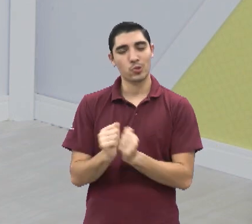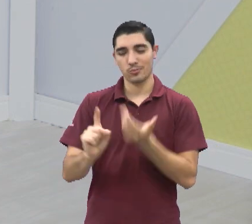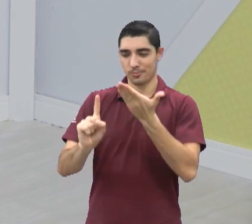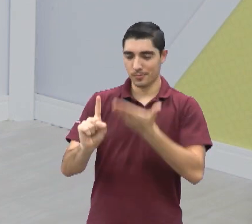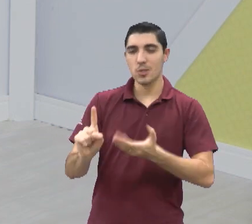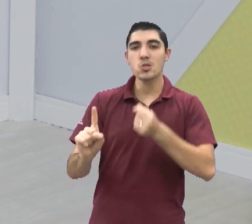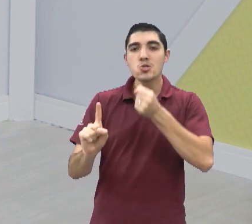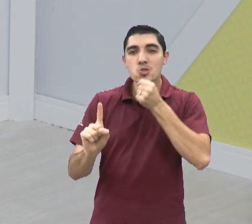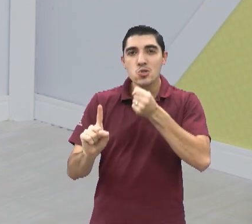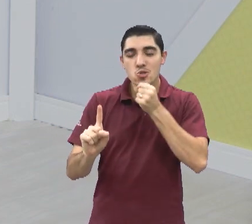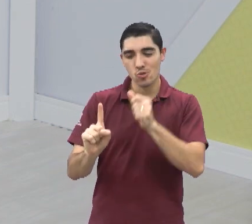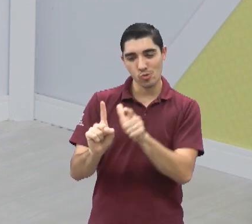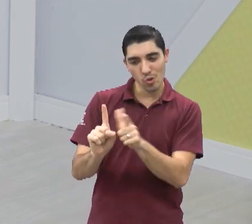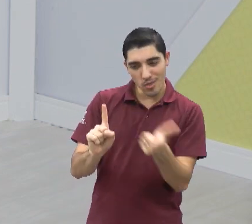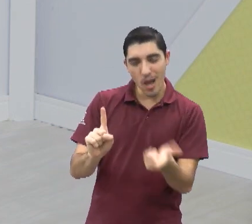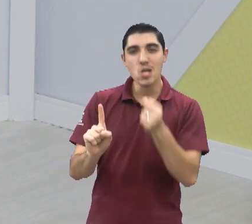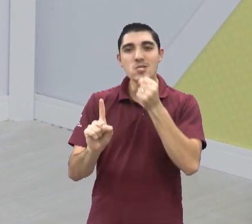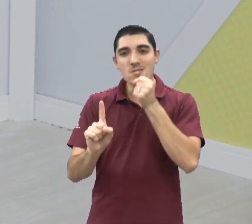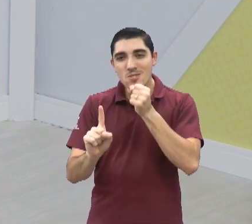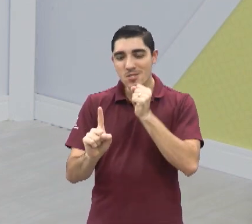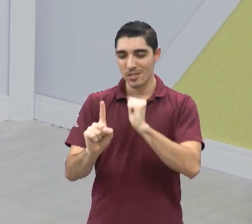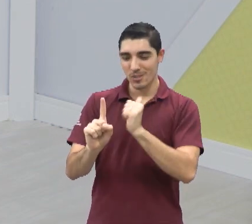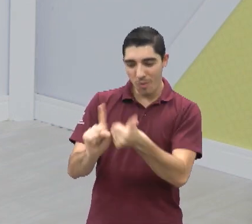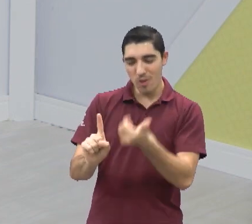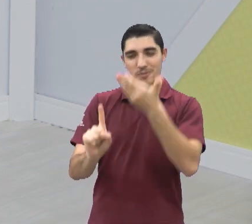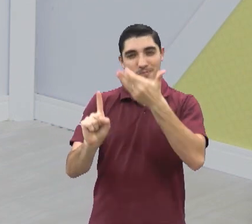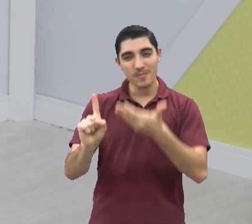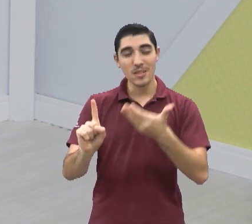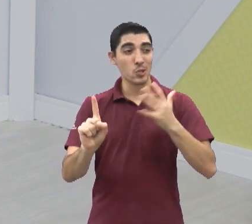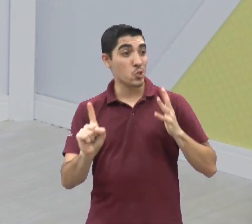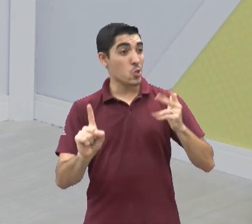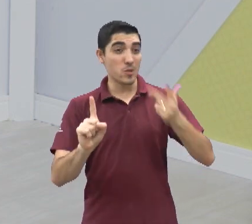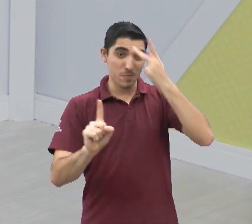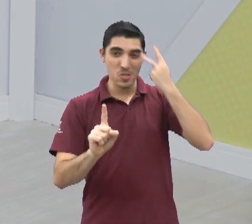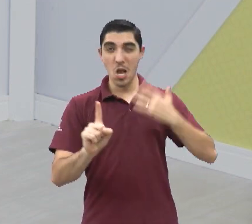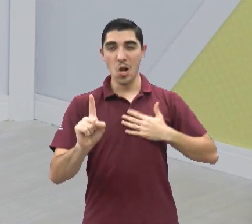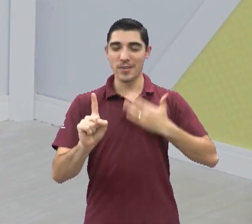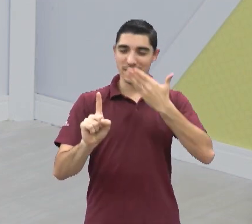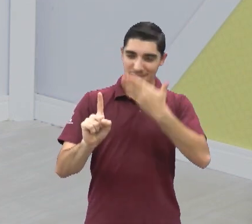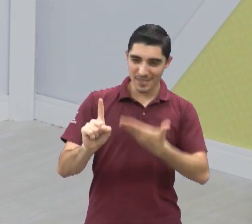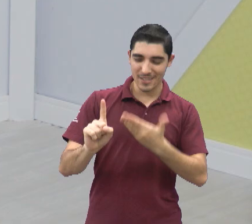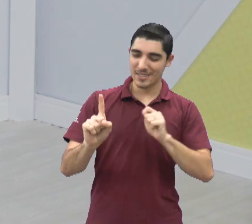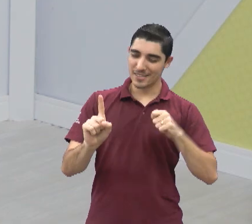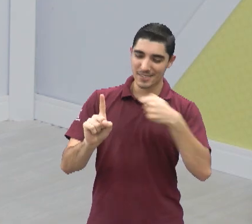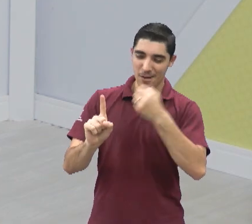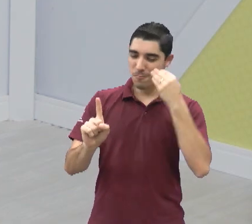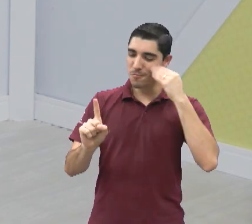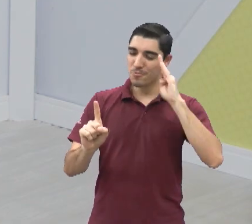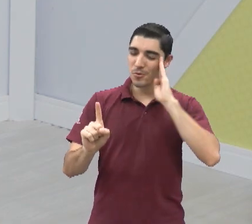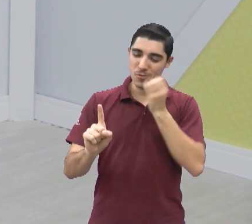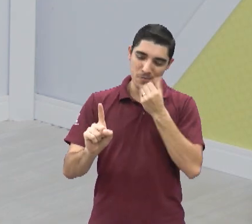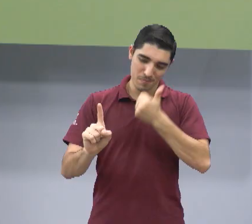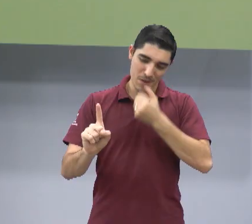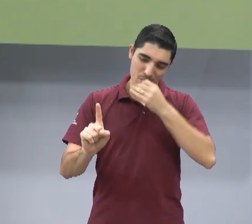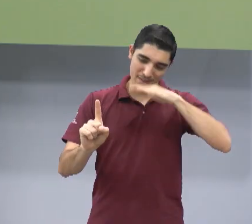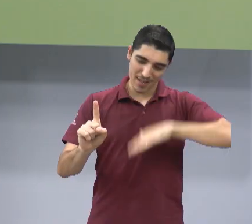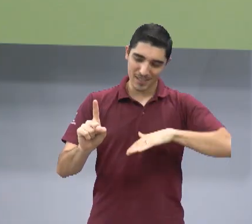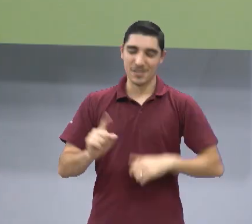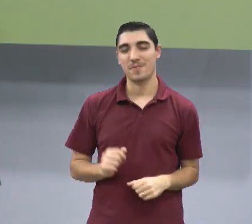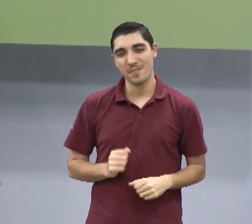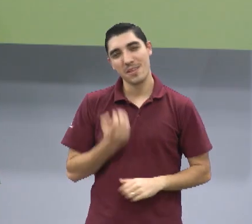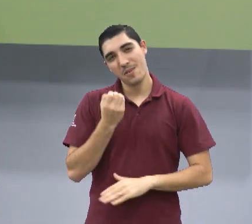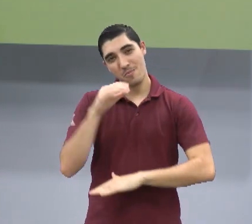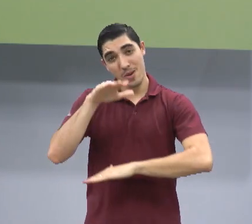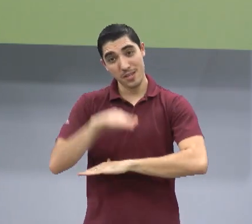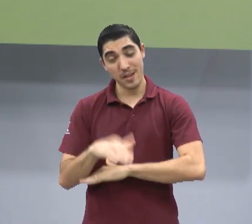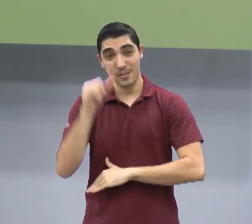ele, jornalista, repórter esportivo, o amigão da galera, o nosso querido Bruno Castilho. Tudo bem, Brunão? Boa tarde. Boa tarde, Vieira.